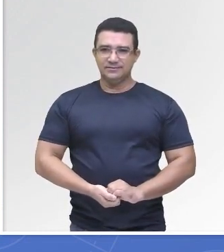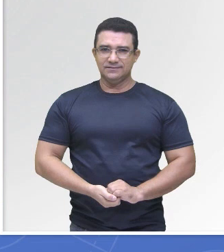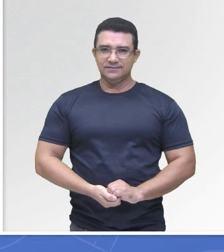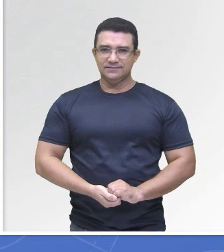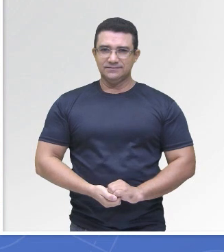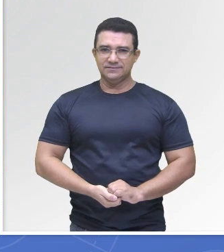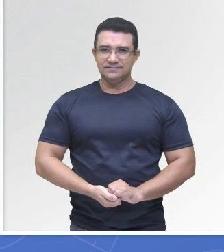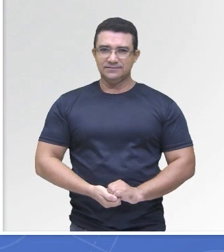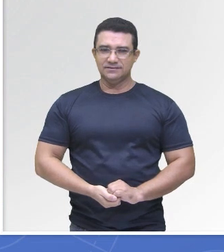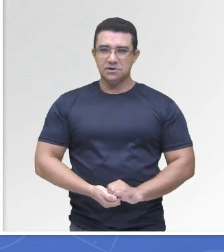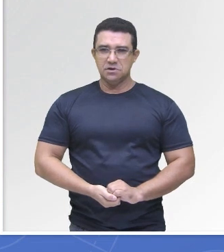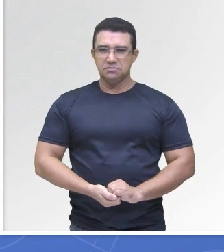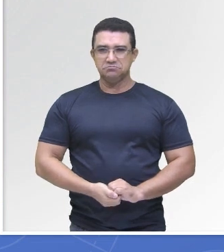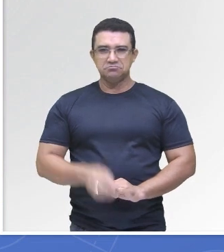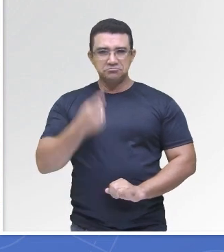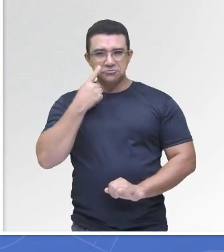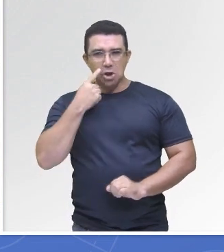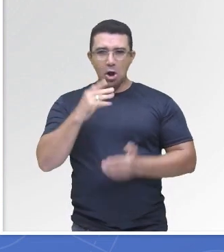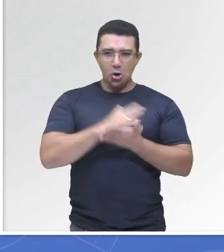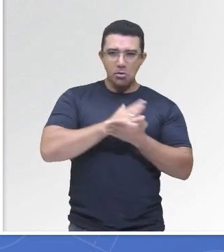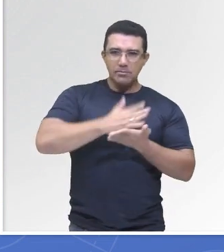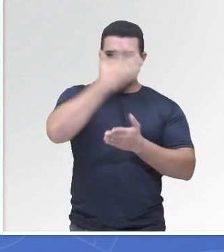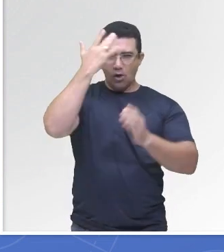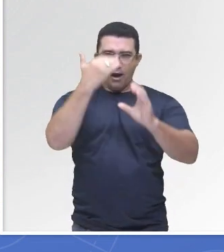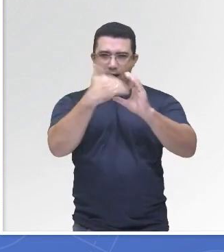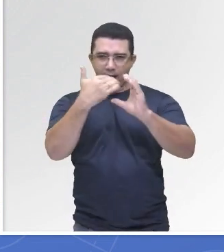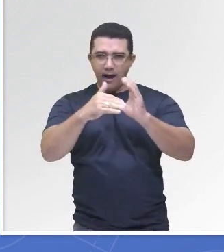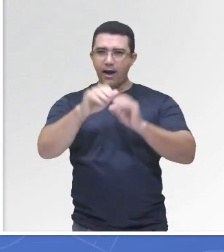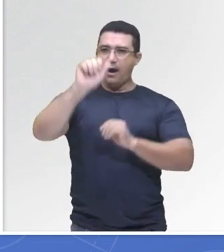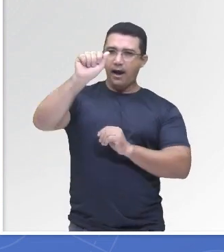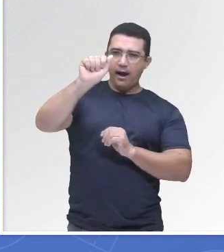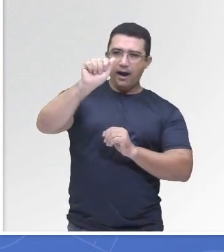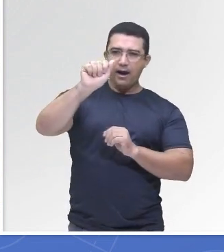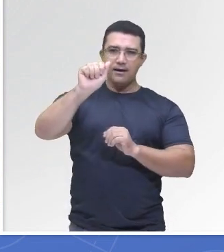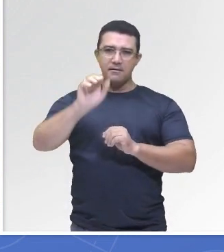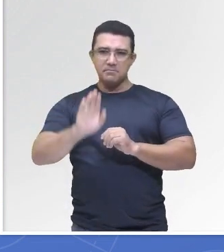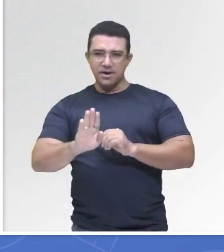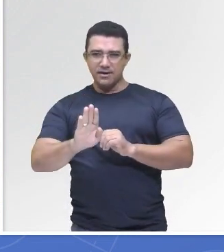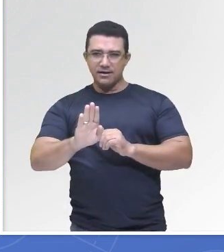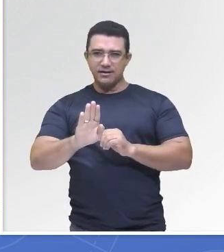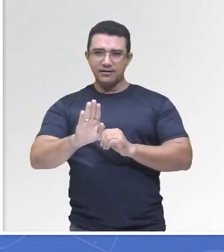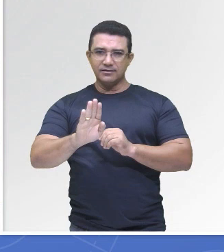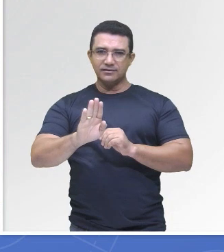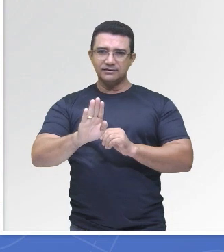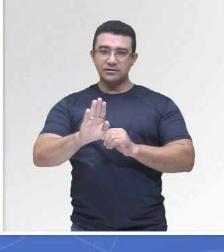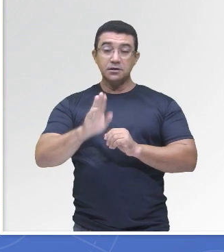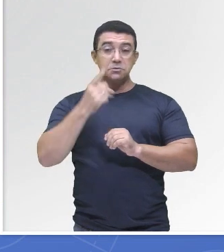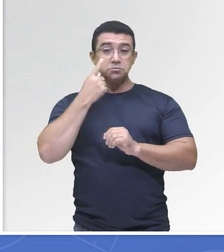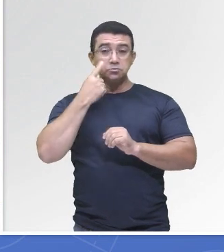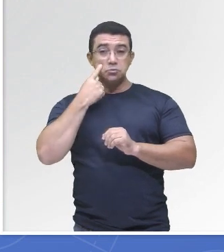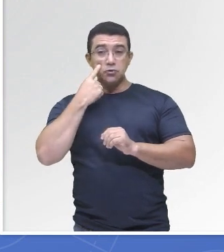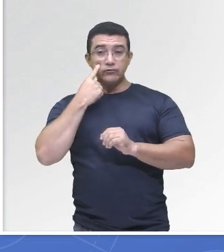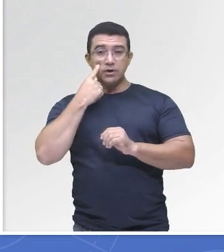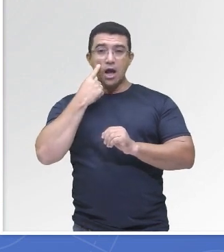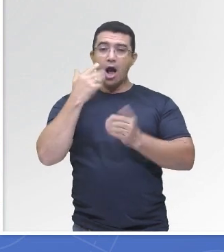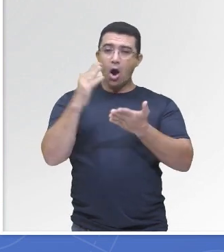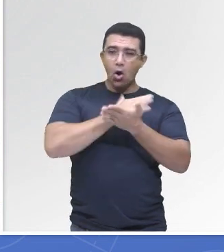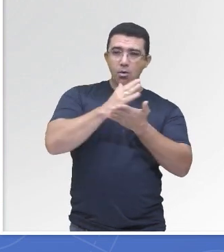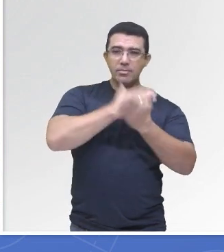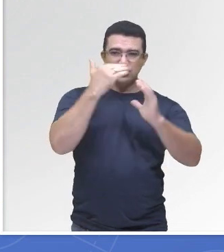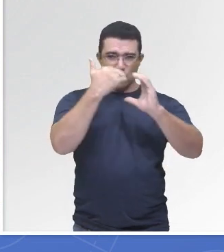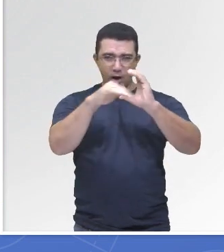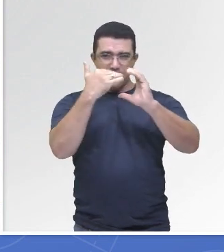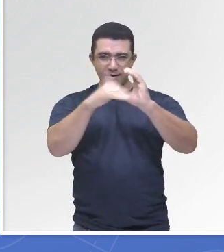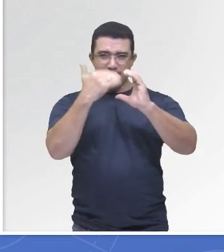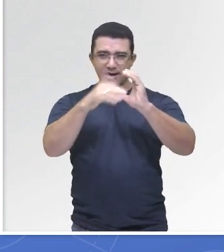Estão apostando que a primeira é a B e a segunda é a A. Sofia Figueiredo. Deixa eu ver aqui quem mais compartilhou